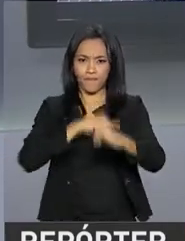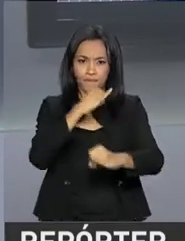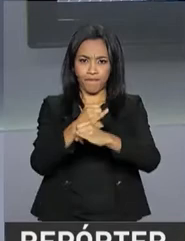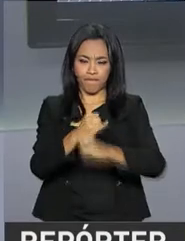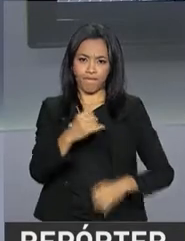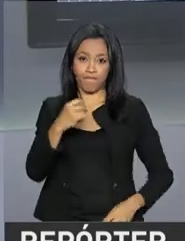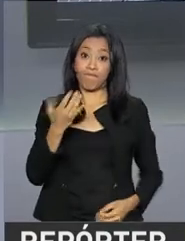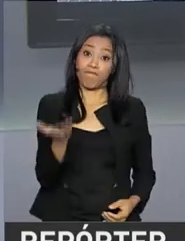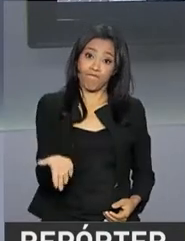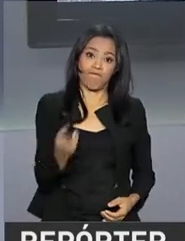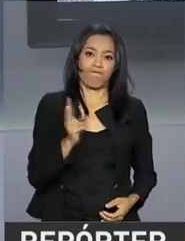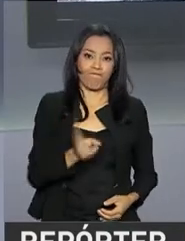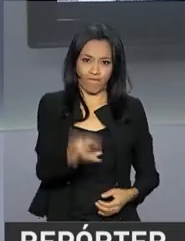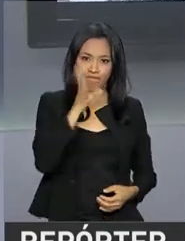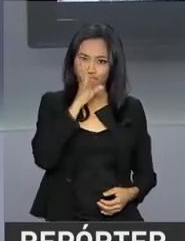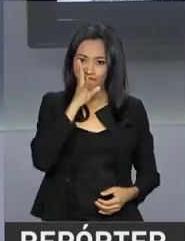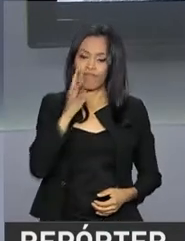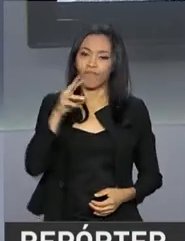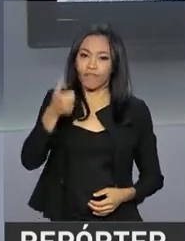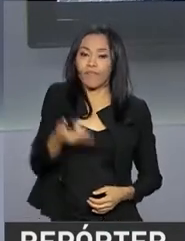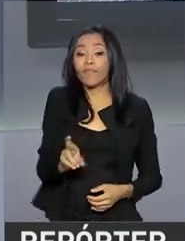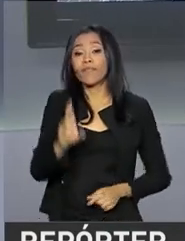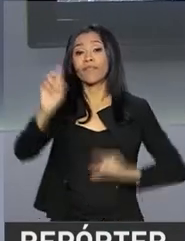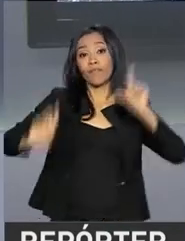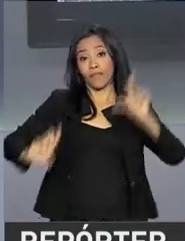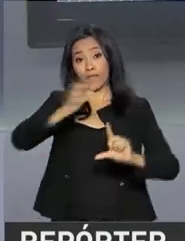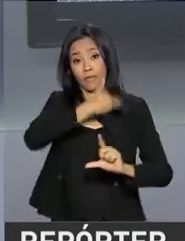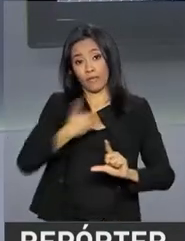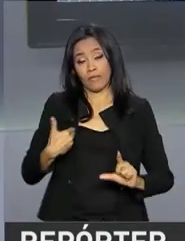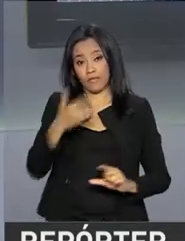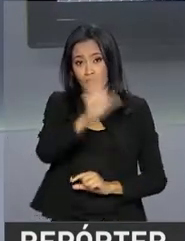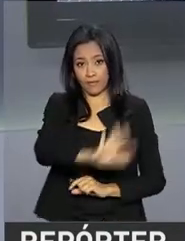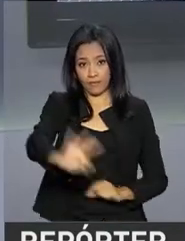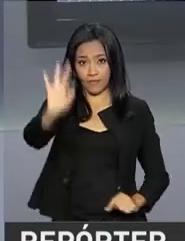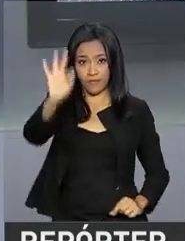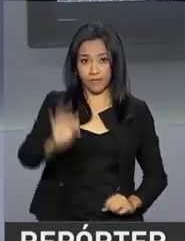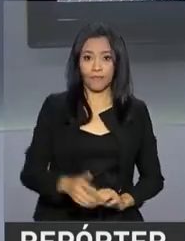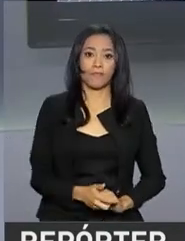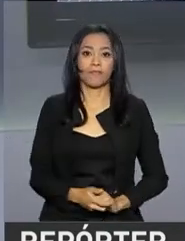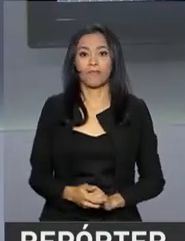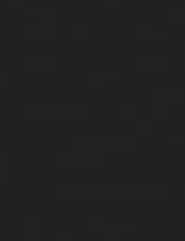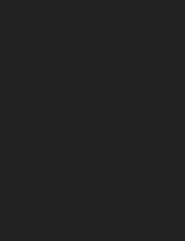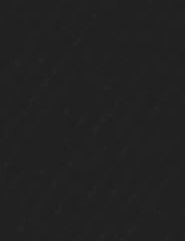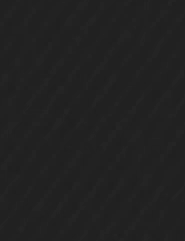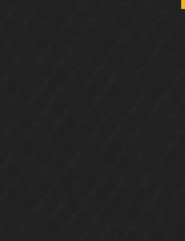nbr na internet continue com a gente na nbr a tv do governo federal